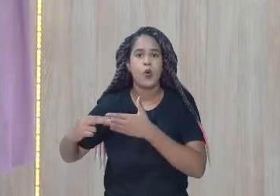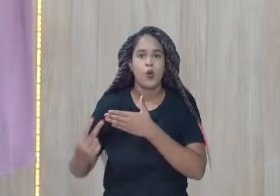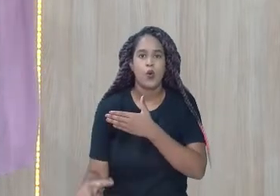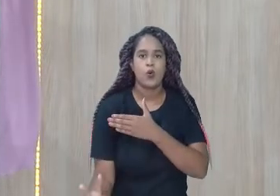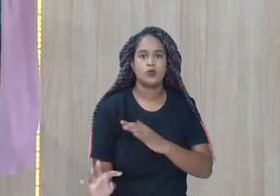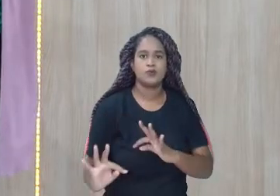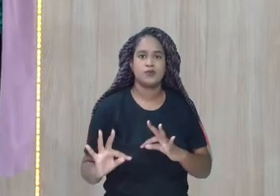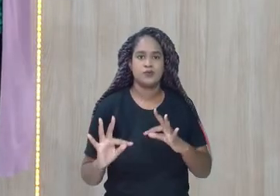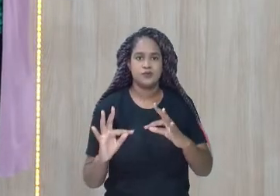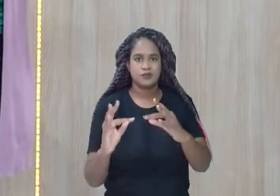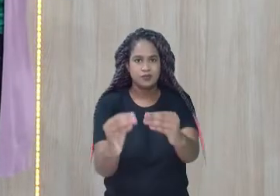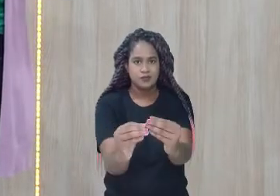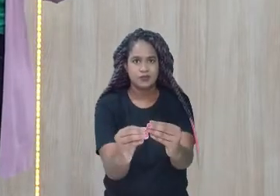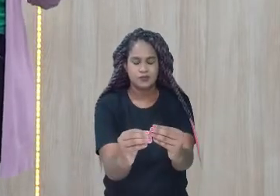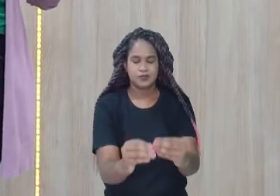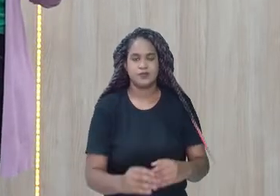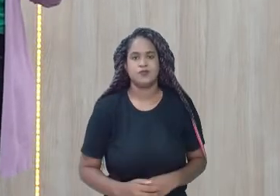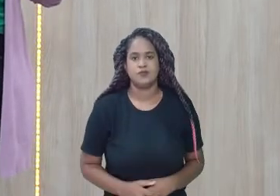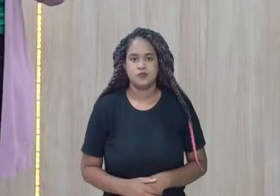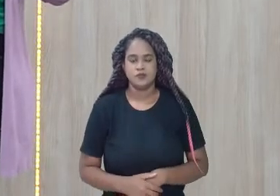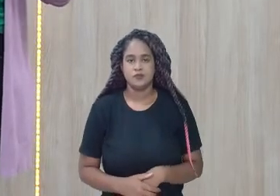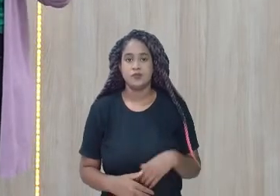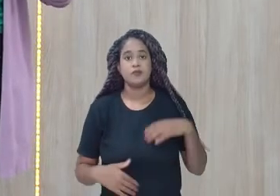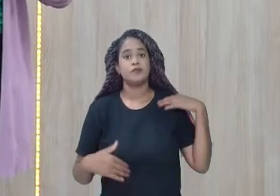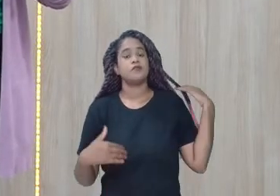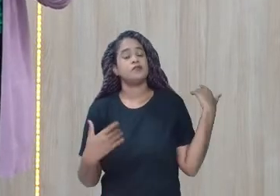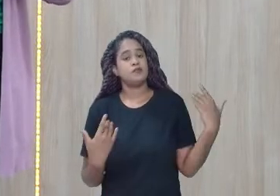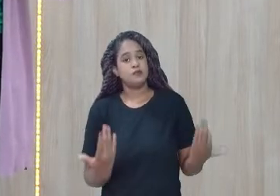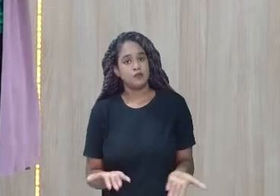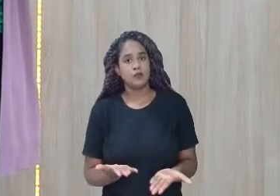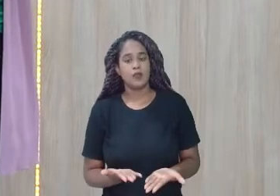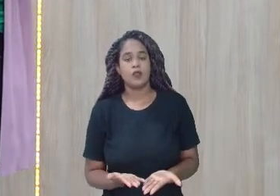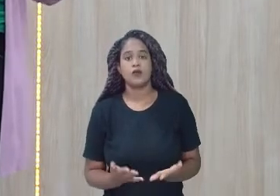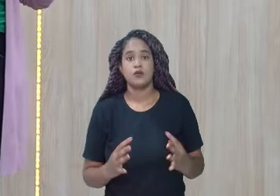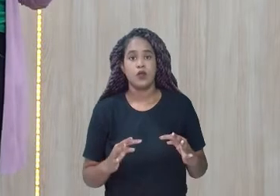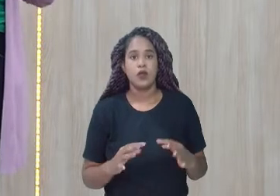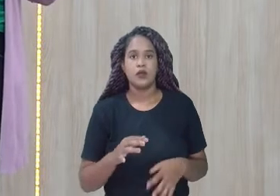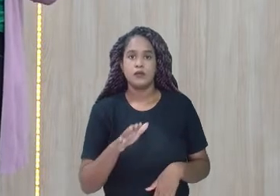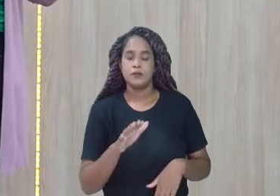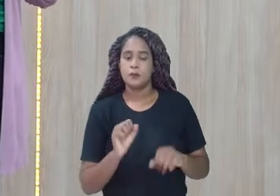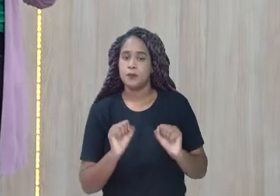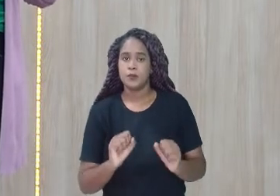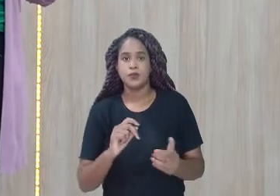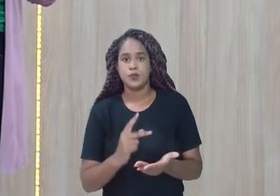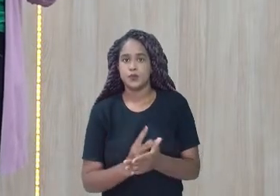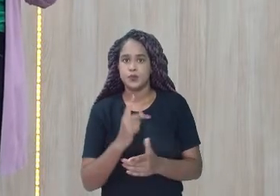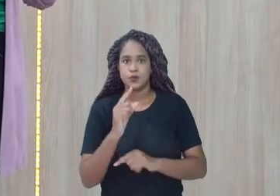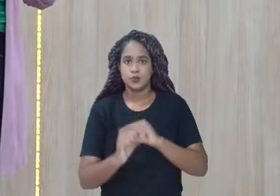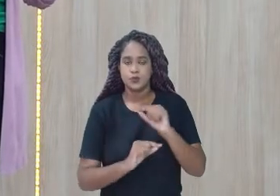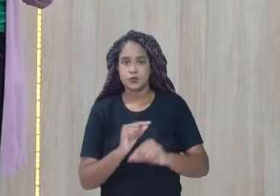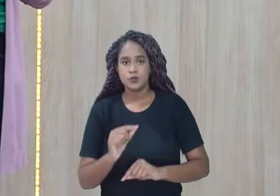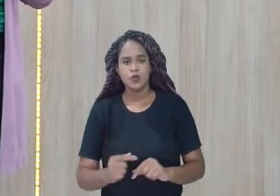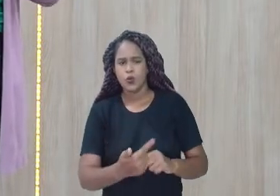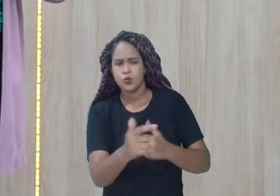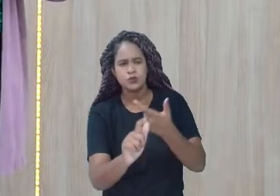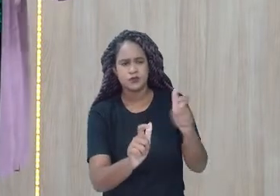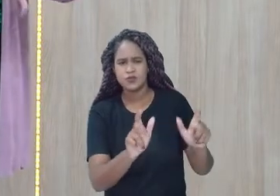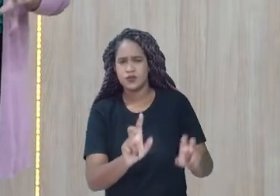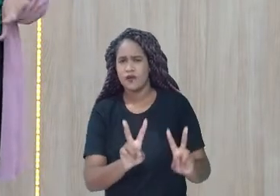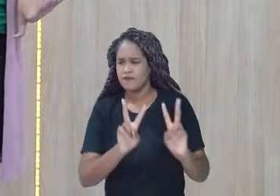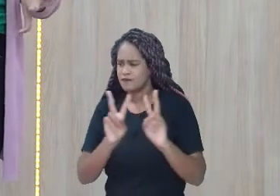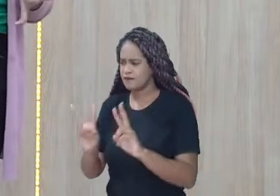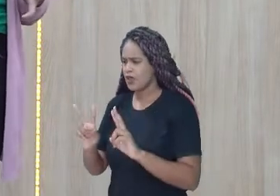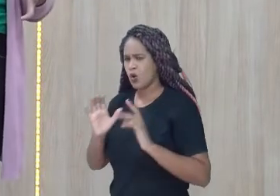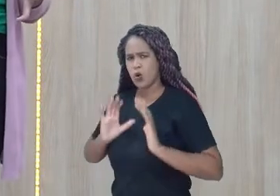as pessoas que estão ali me assistindo. E, de repente, todas essas pessoas podem se juntar e dizer, olha,